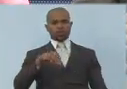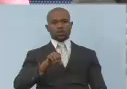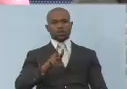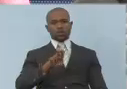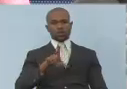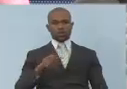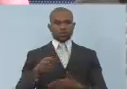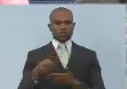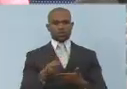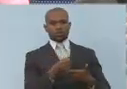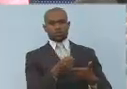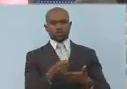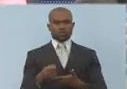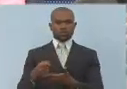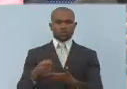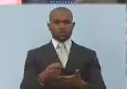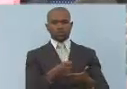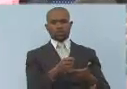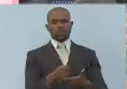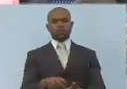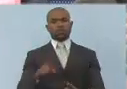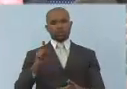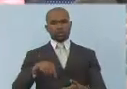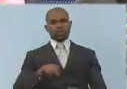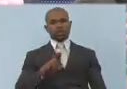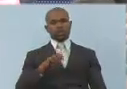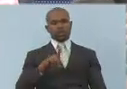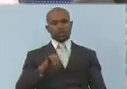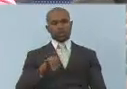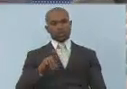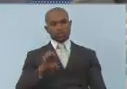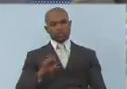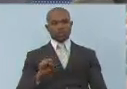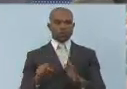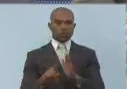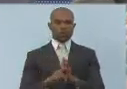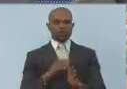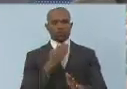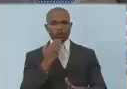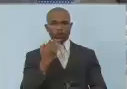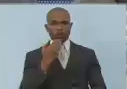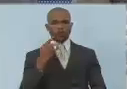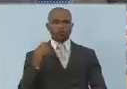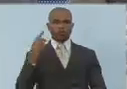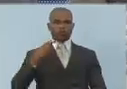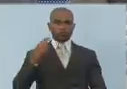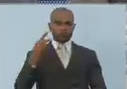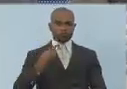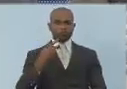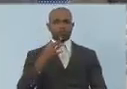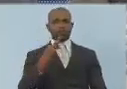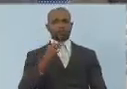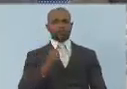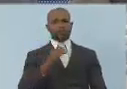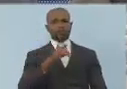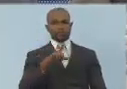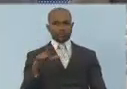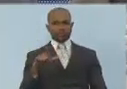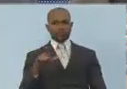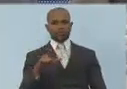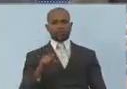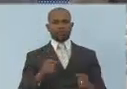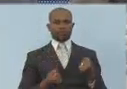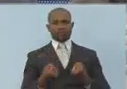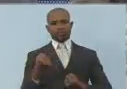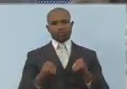Tá? Então, são essas unidades do Fácil que temos. E, vereador, o Fácil Móvel veio justamente